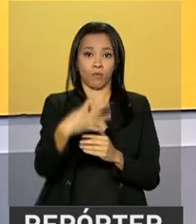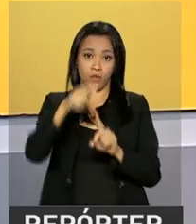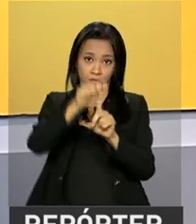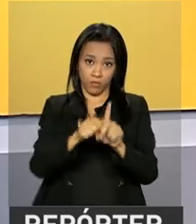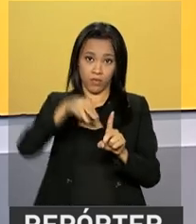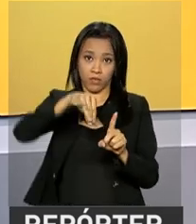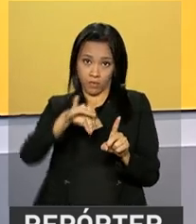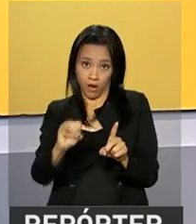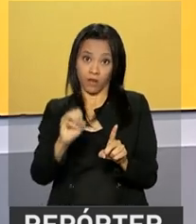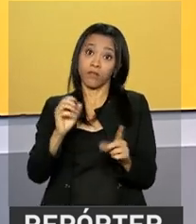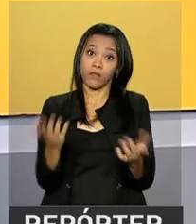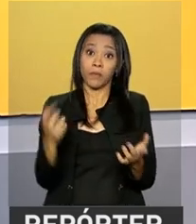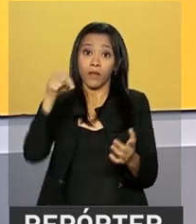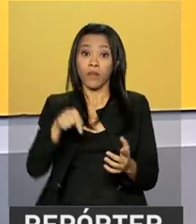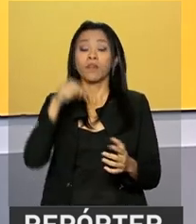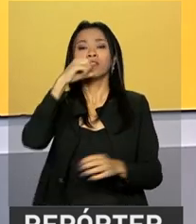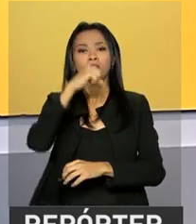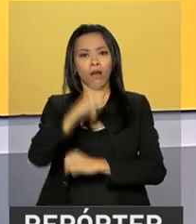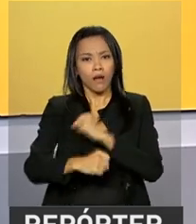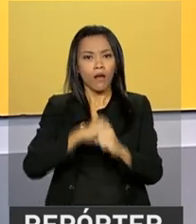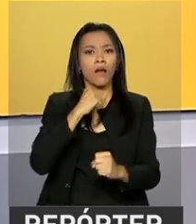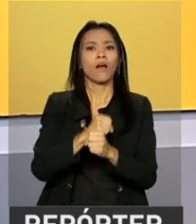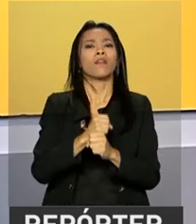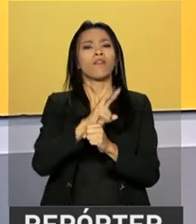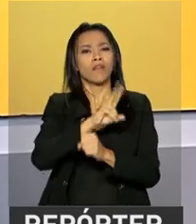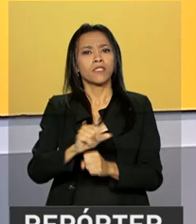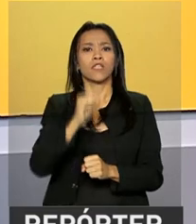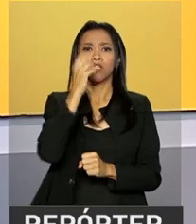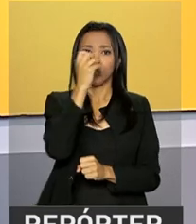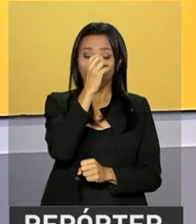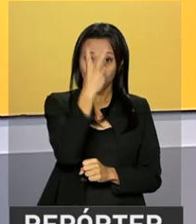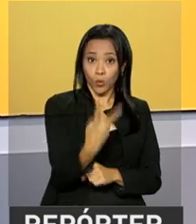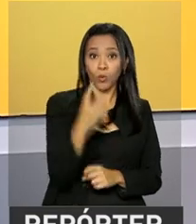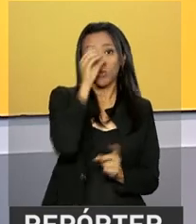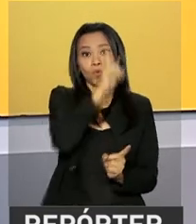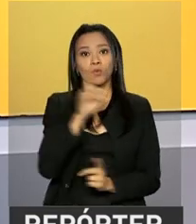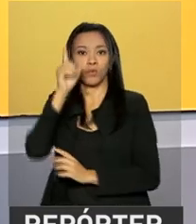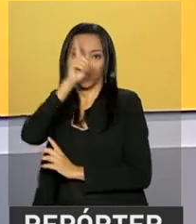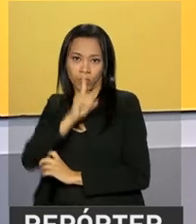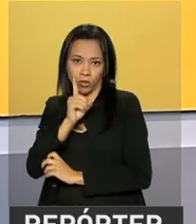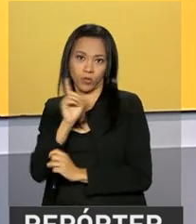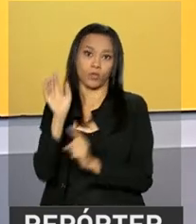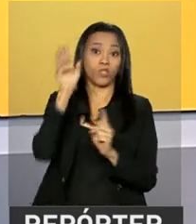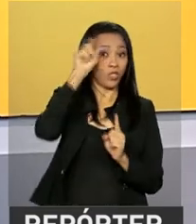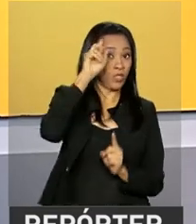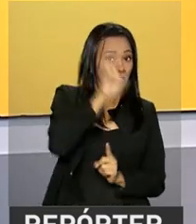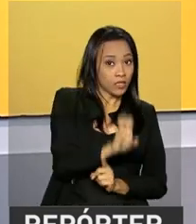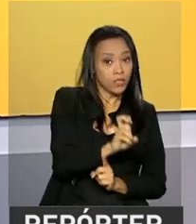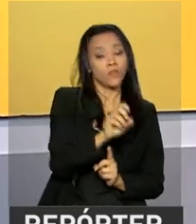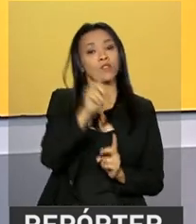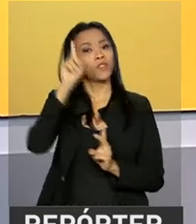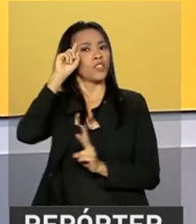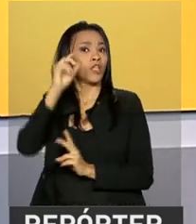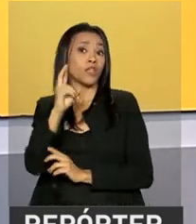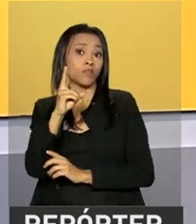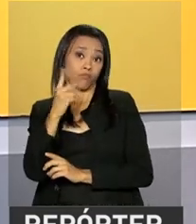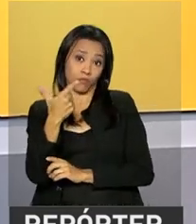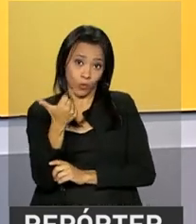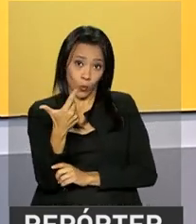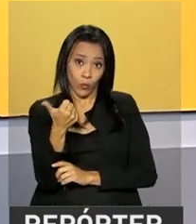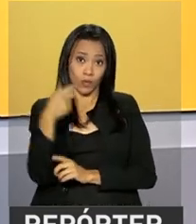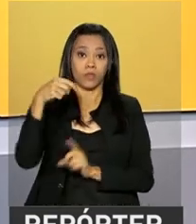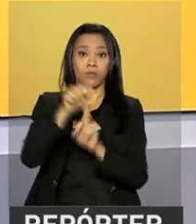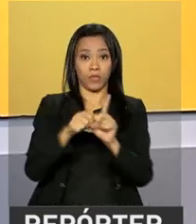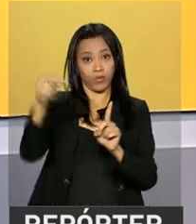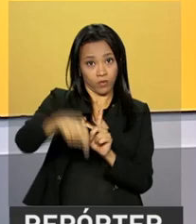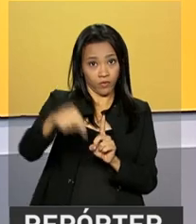de maio. Este ano, as provas serão feitas em dois domingos consecutivos, nos dias 5 e 12 de novembro.